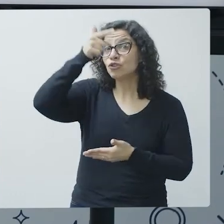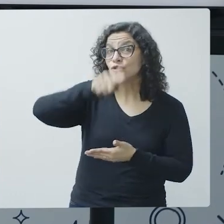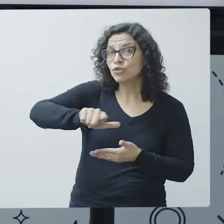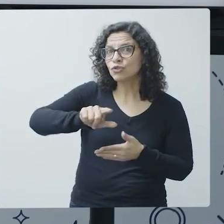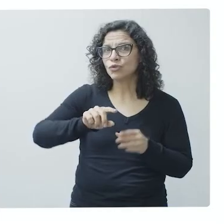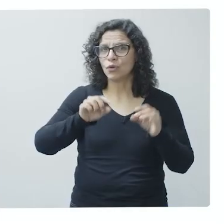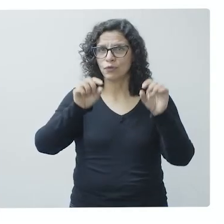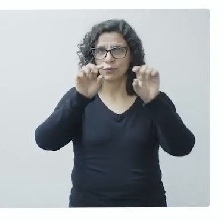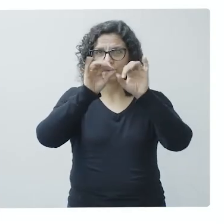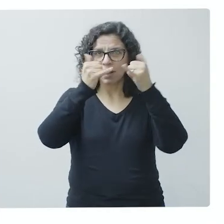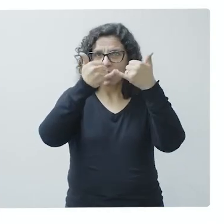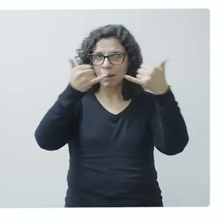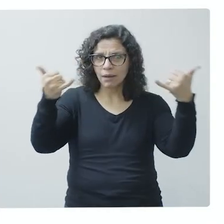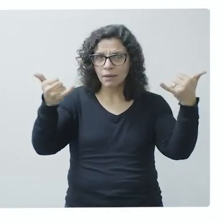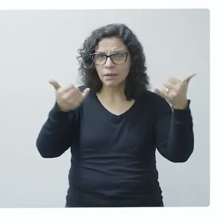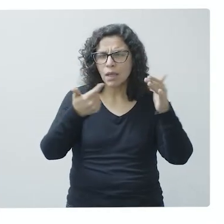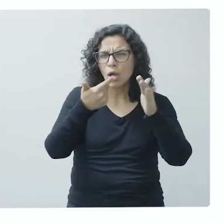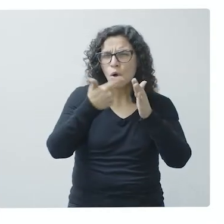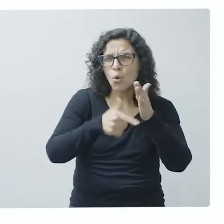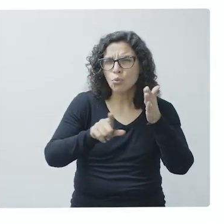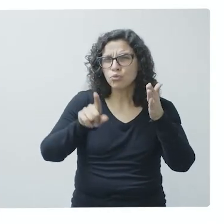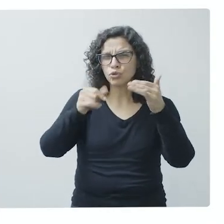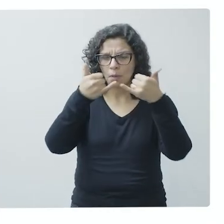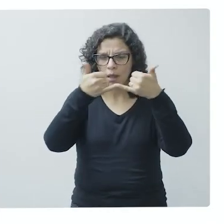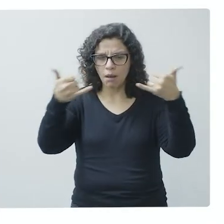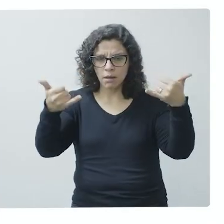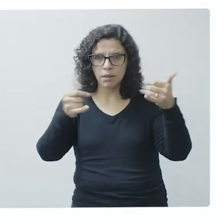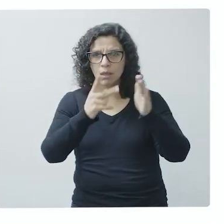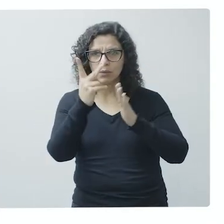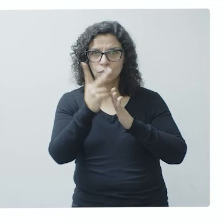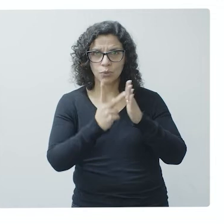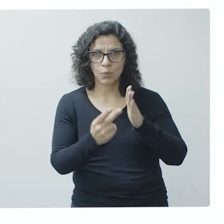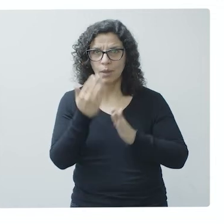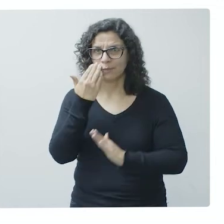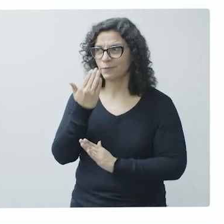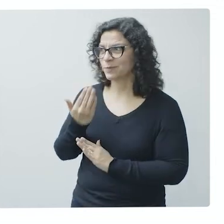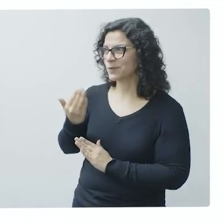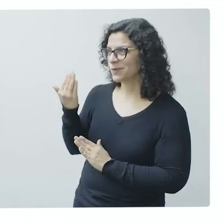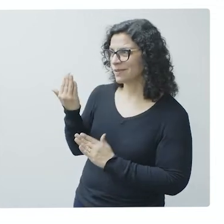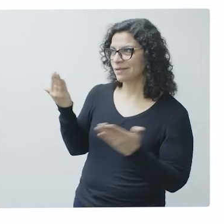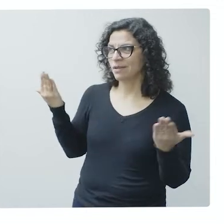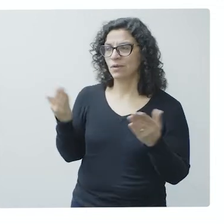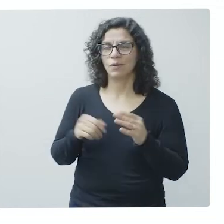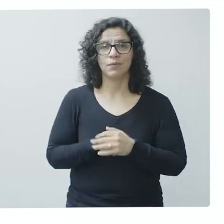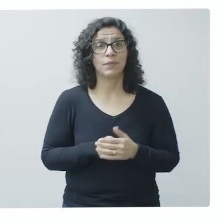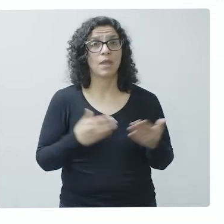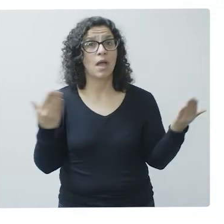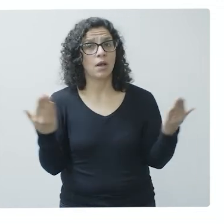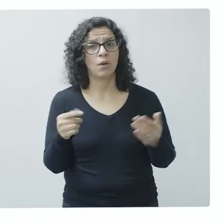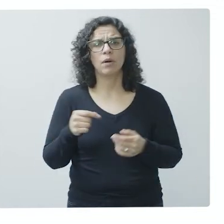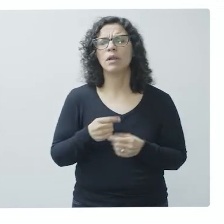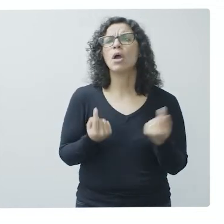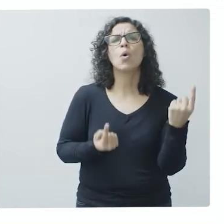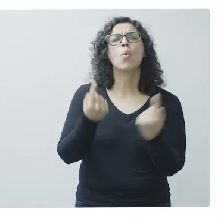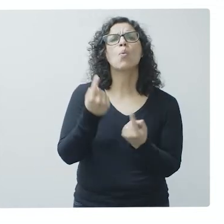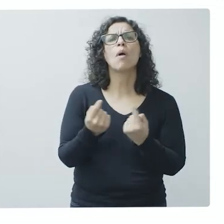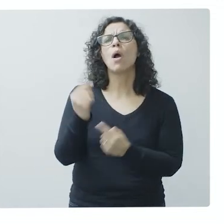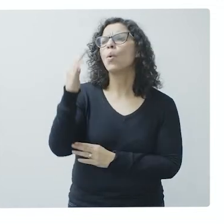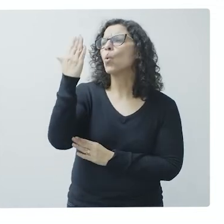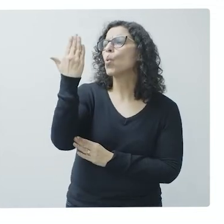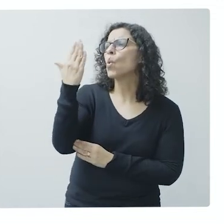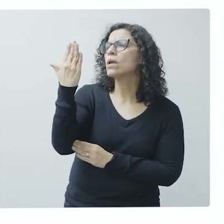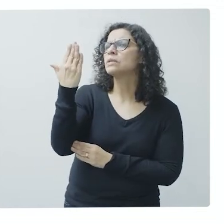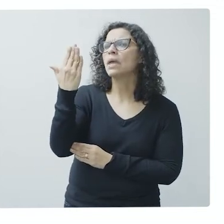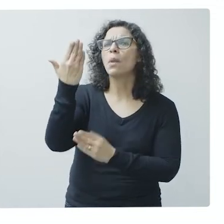um trecho, o último trecho do nosso texto, né, do nosso poema. Em que espelho